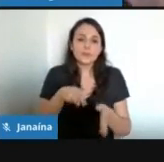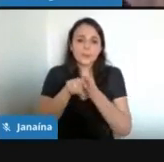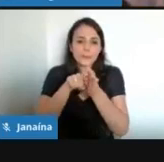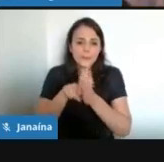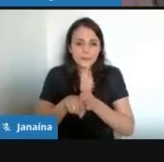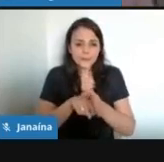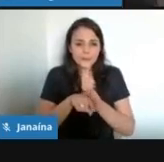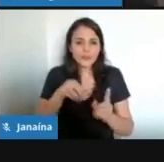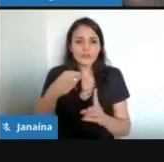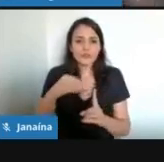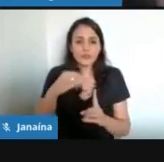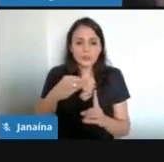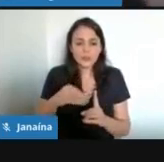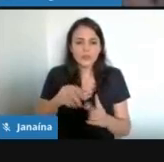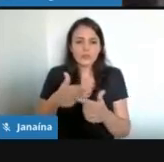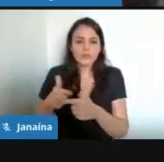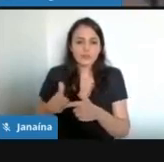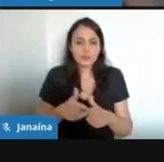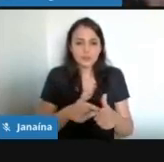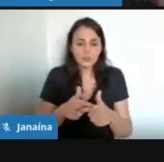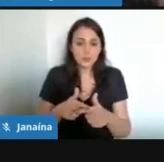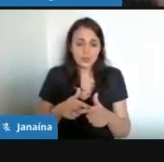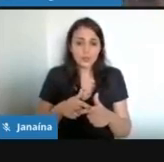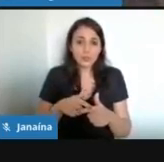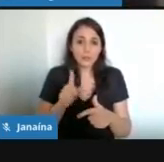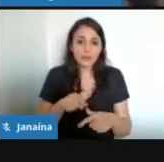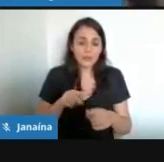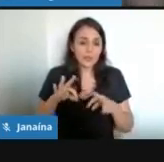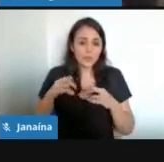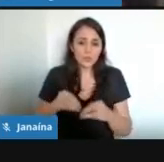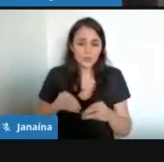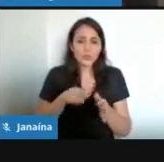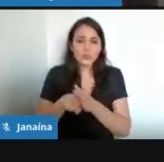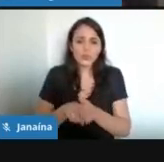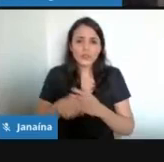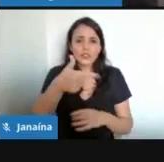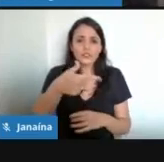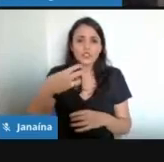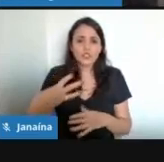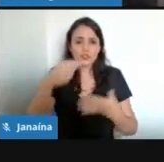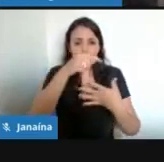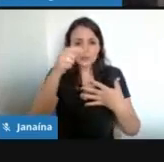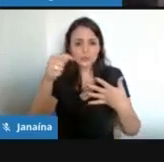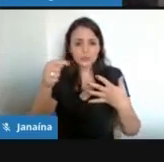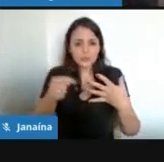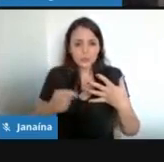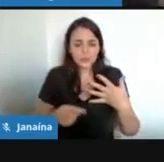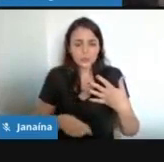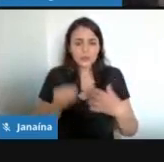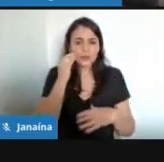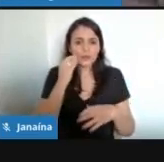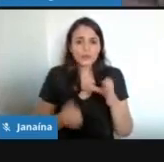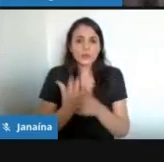a vulnerabilidade global, onde nós analisamos todos esses 23 indicadores juntos, buscando propor um mapa global